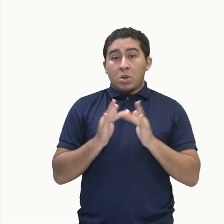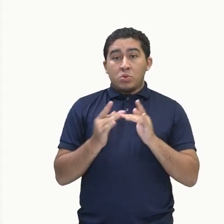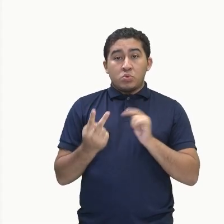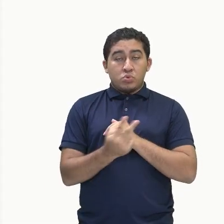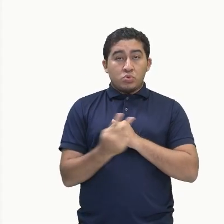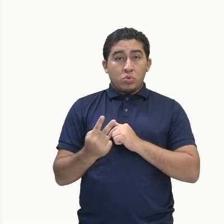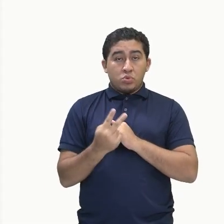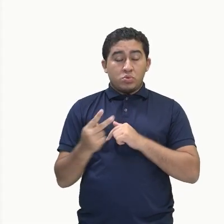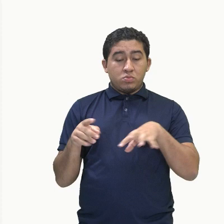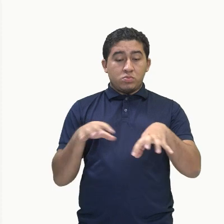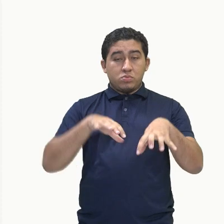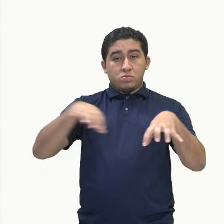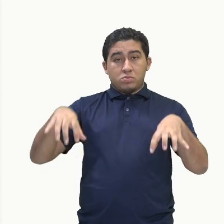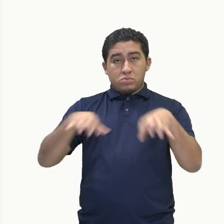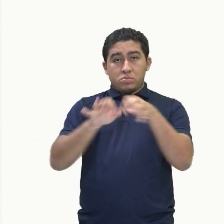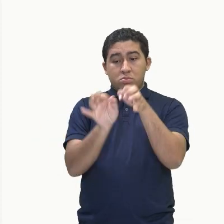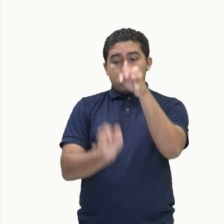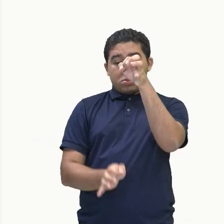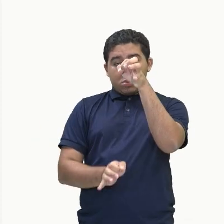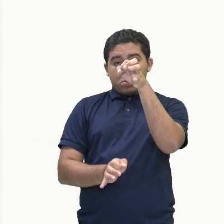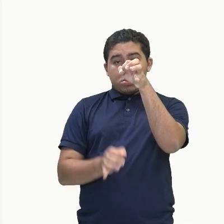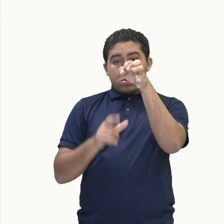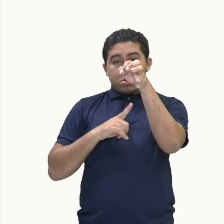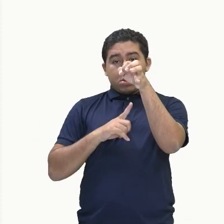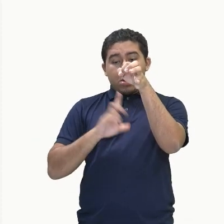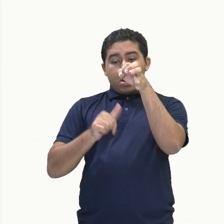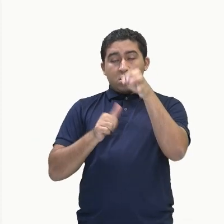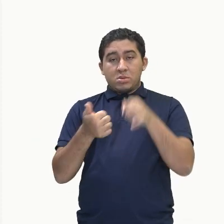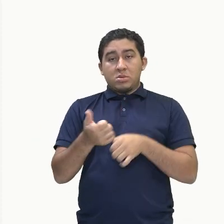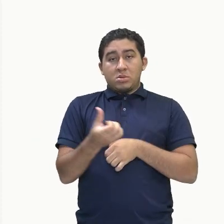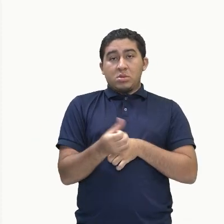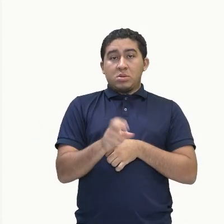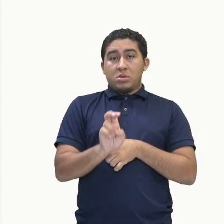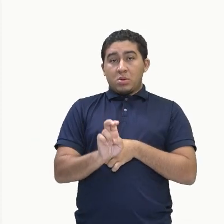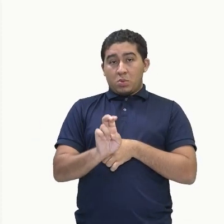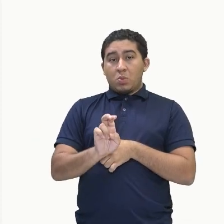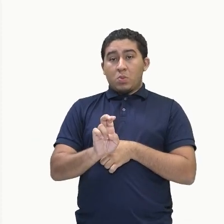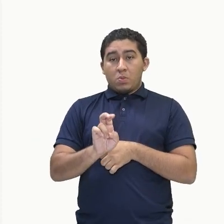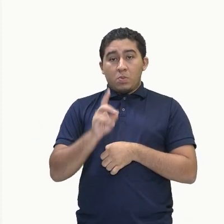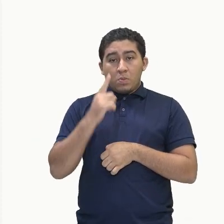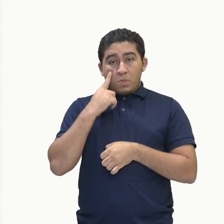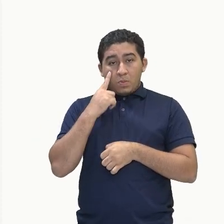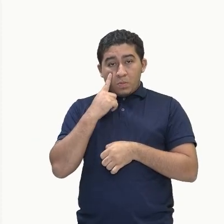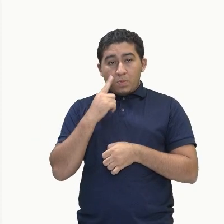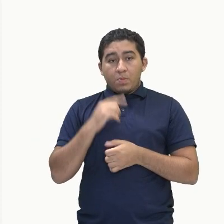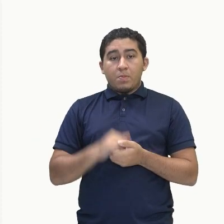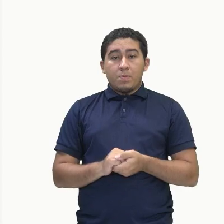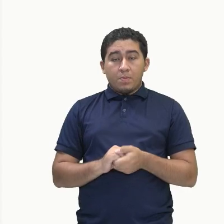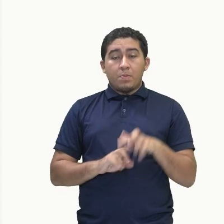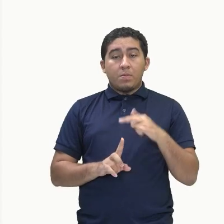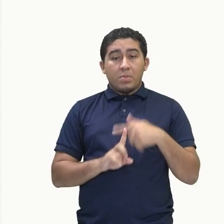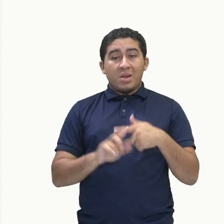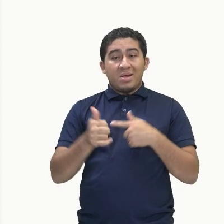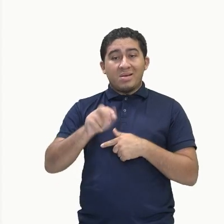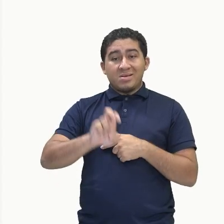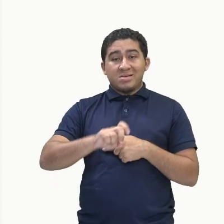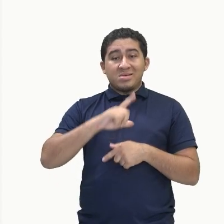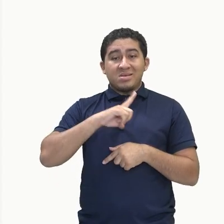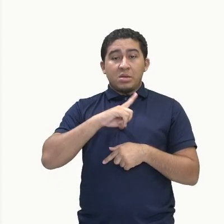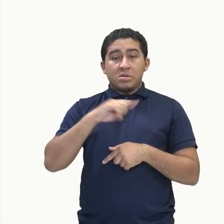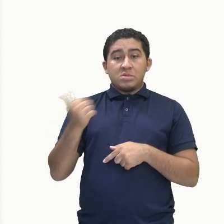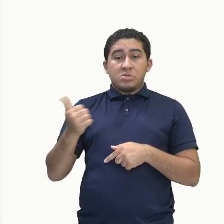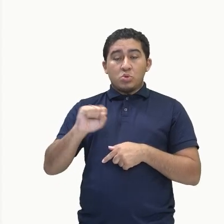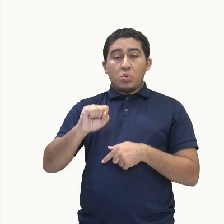desses meridianos, né? Ali de 165 graus, aí mais 15 graus, vai chegar em 180